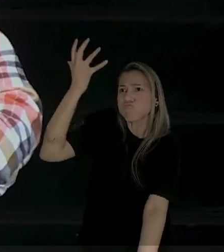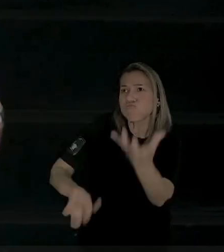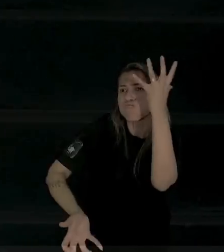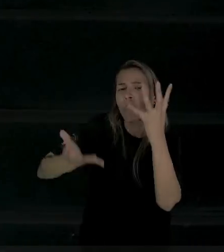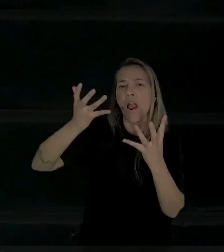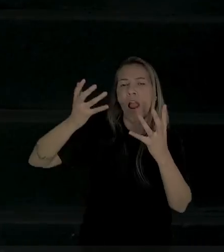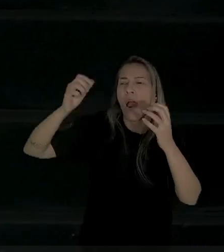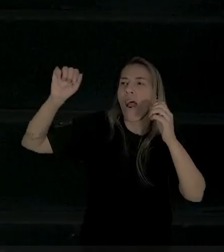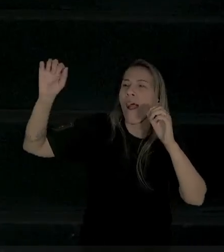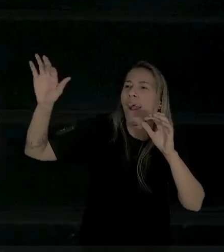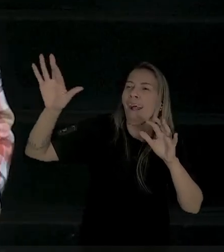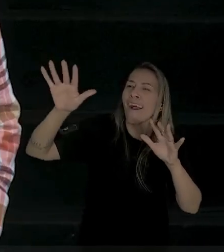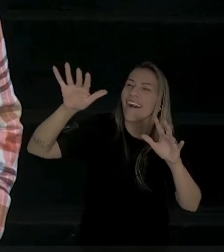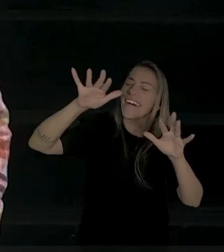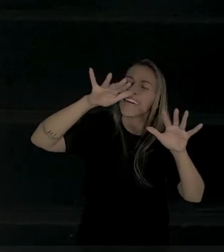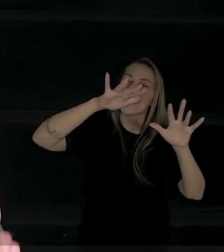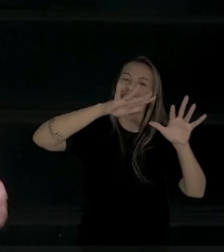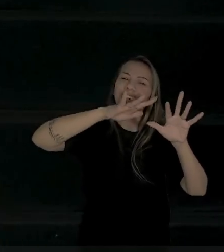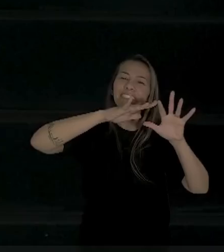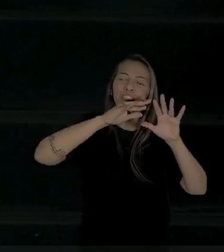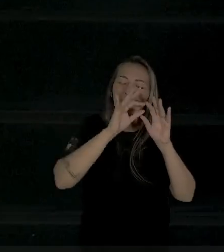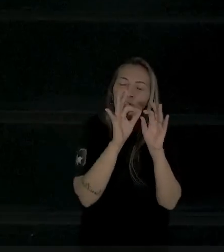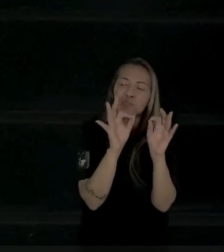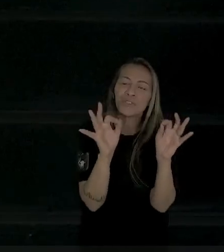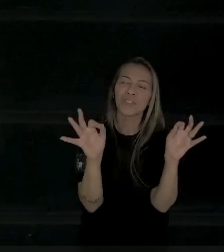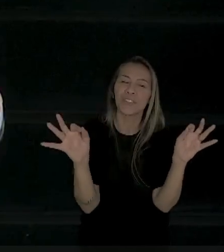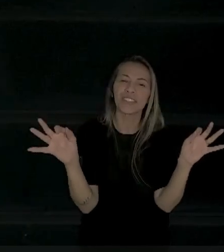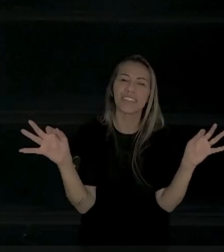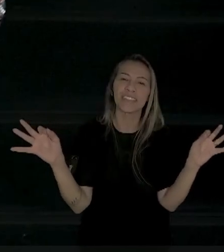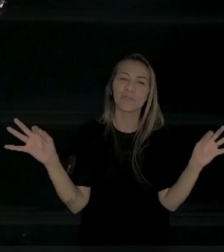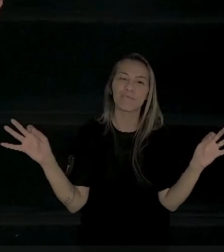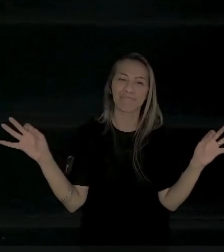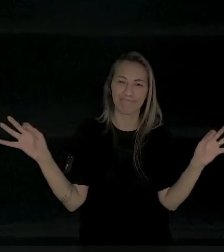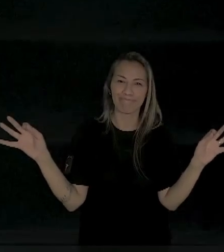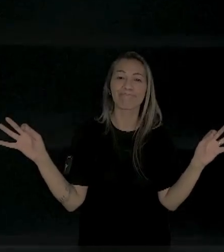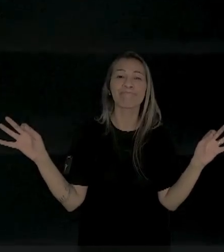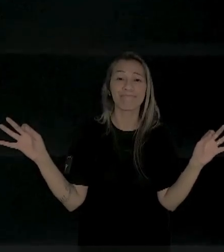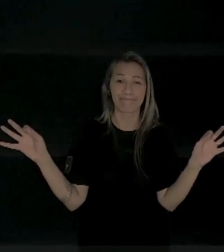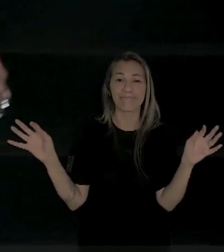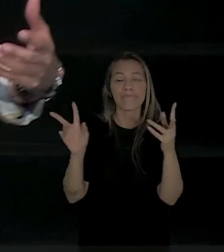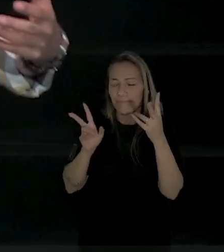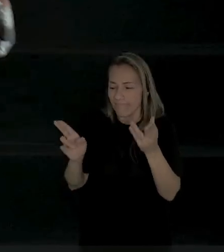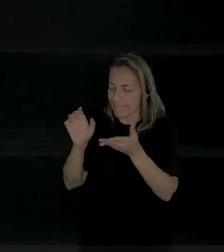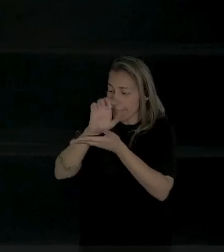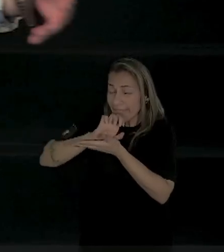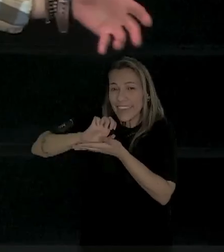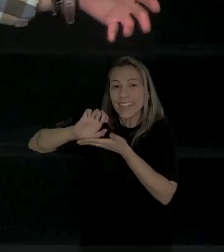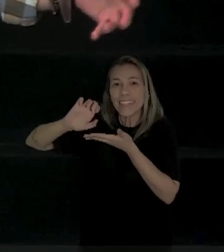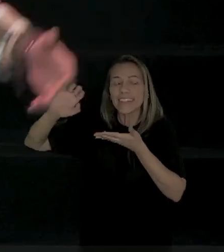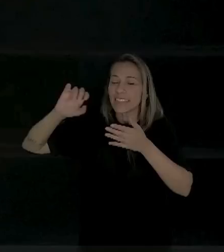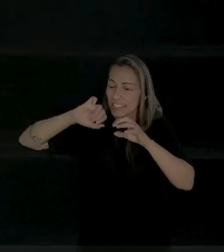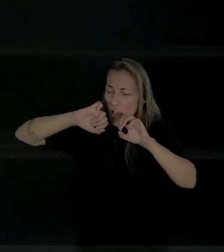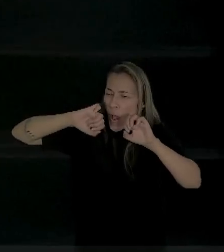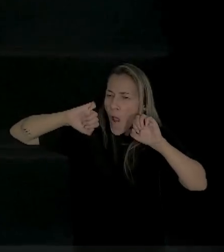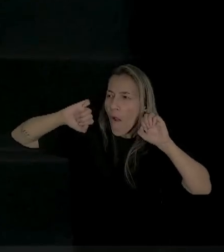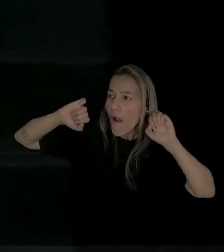Mas a gente demora para entender. Quando Elias sai da caverna, quando ele ouve a brisa e ele vê Deus, sente Deus na